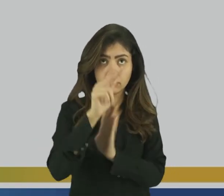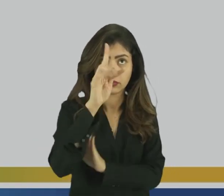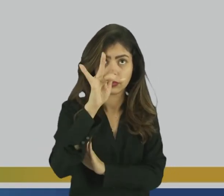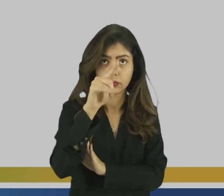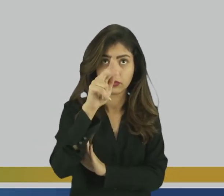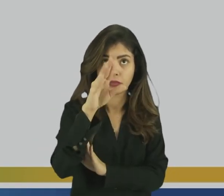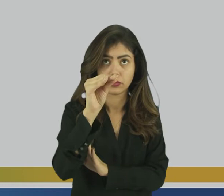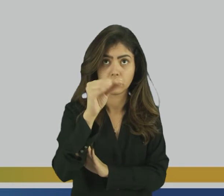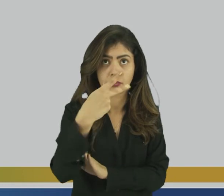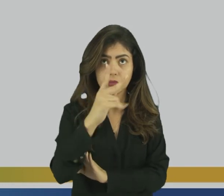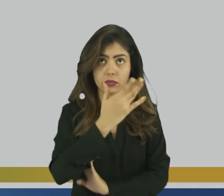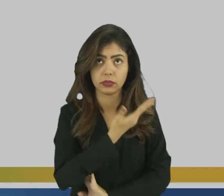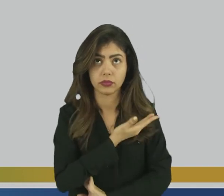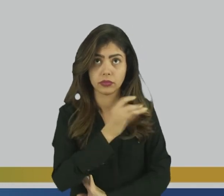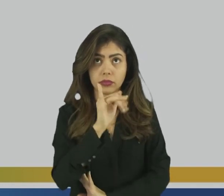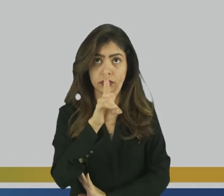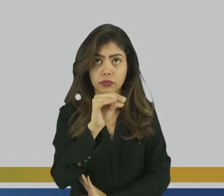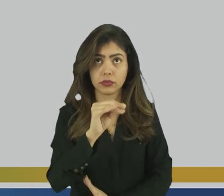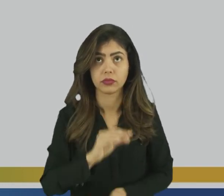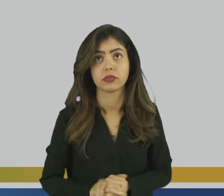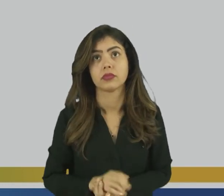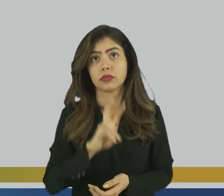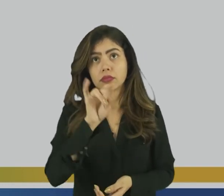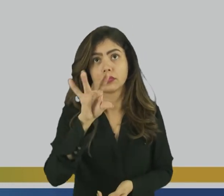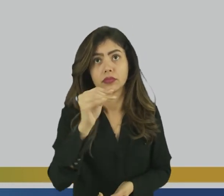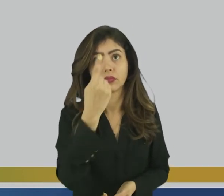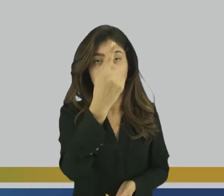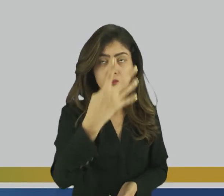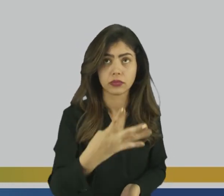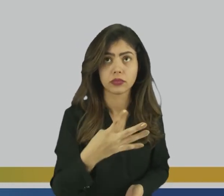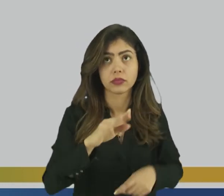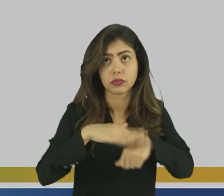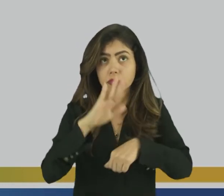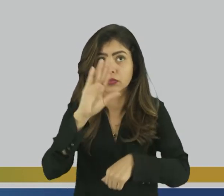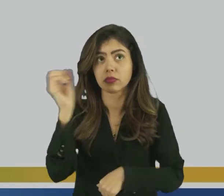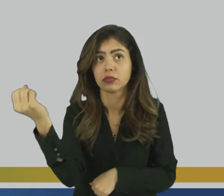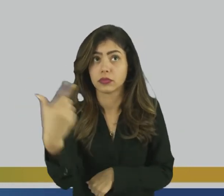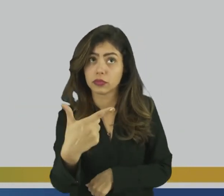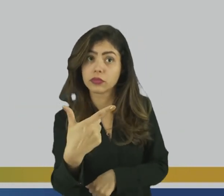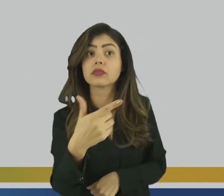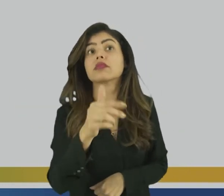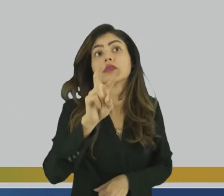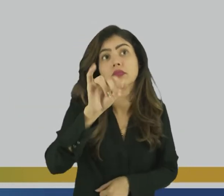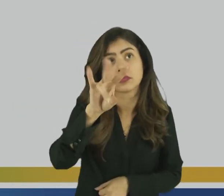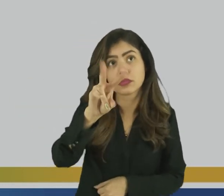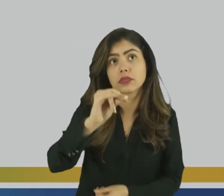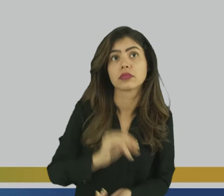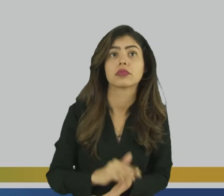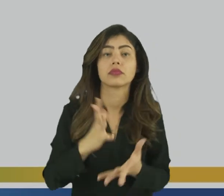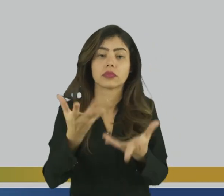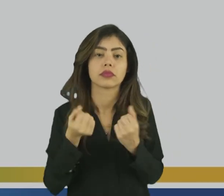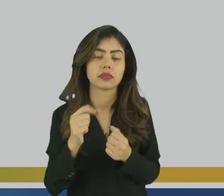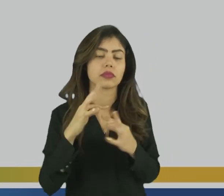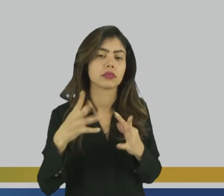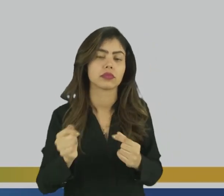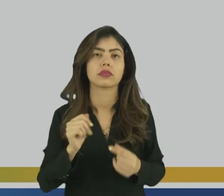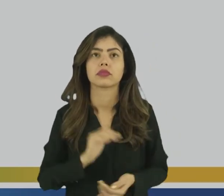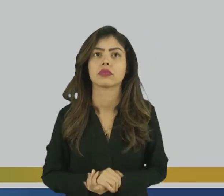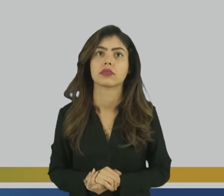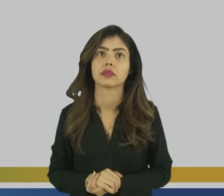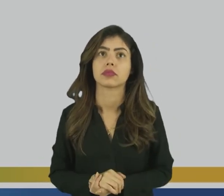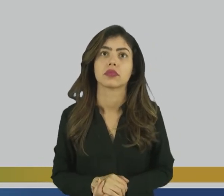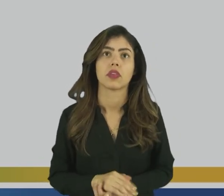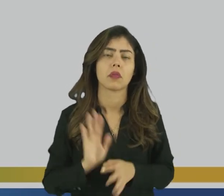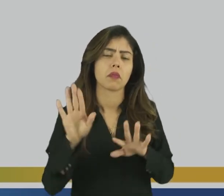coleção para Ivo. Para Viviane, deu um quarto a mais do que deu para Ivo e ficou com o restante.